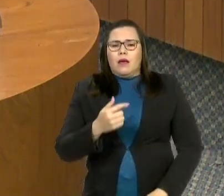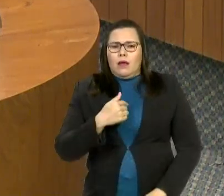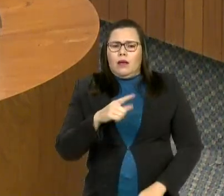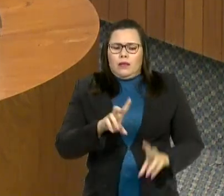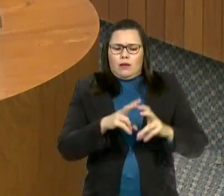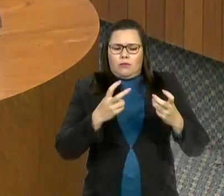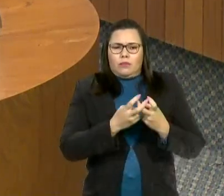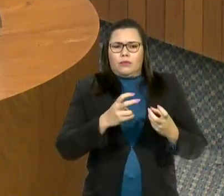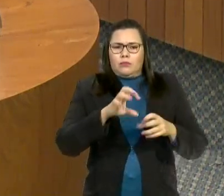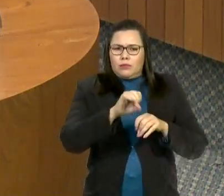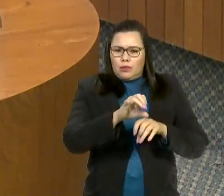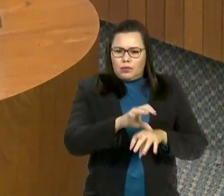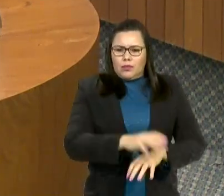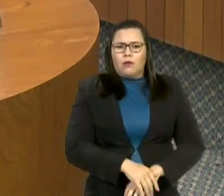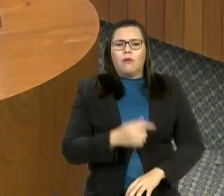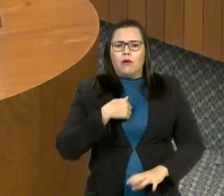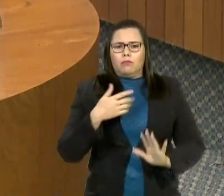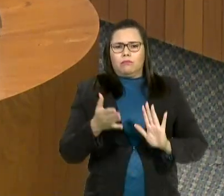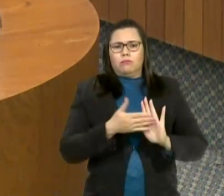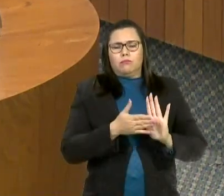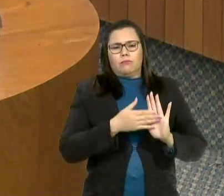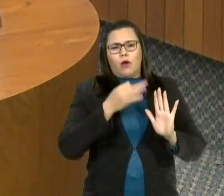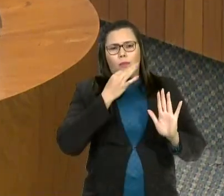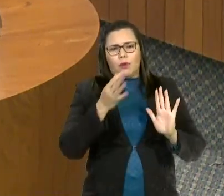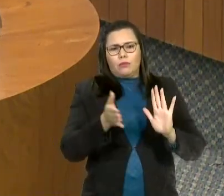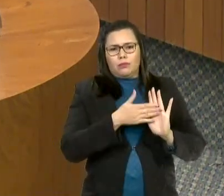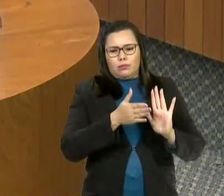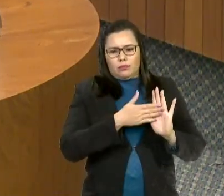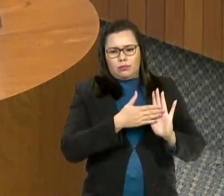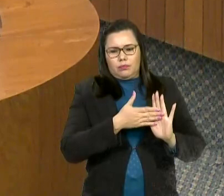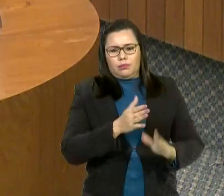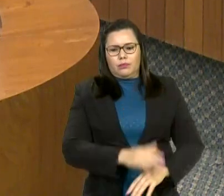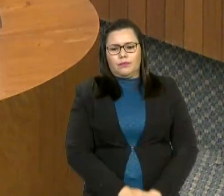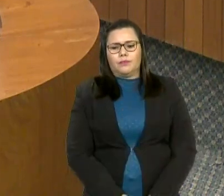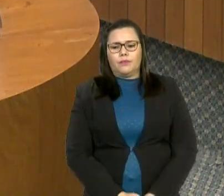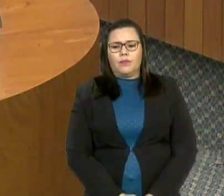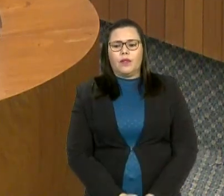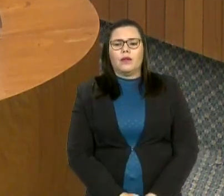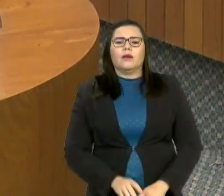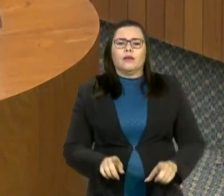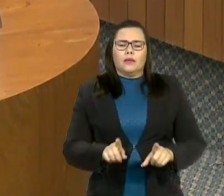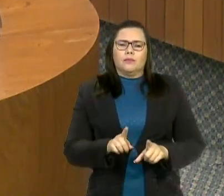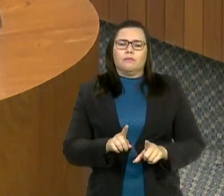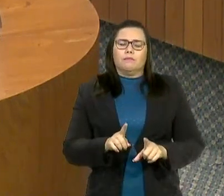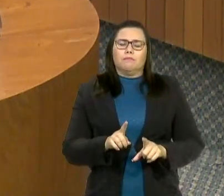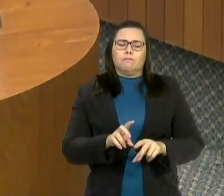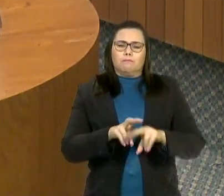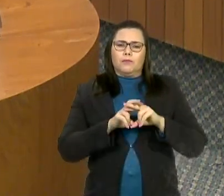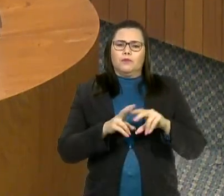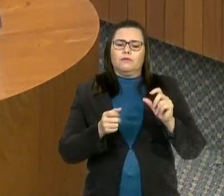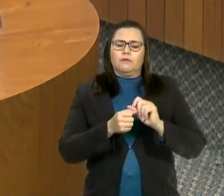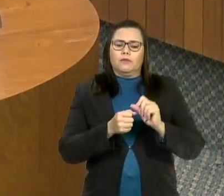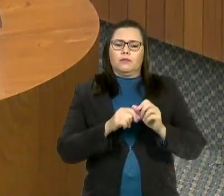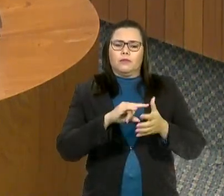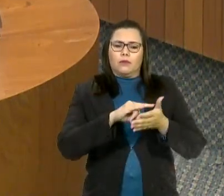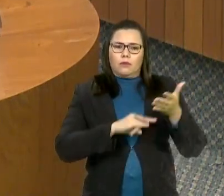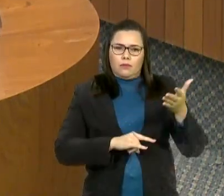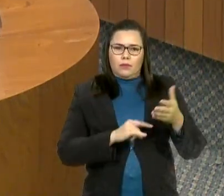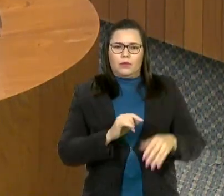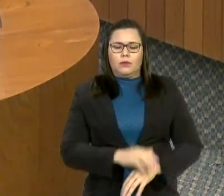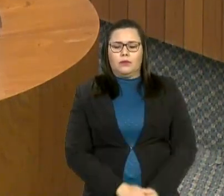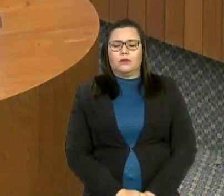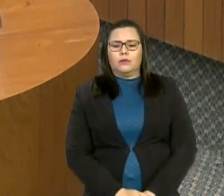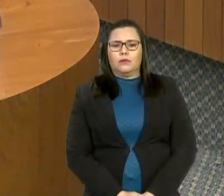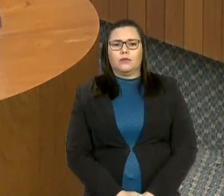alguns encaminhamentos, dentre eles buscar essas informações para que o Legislativo possa agir de forma objetiva. E quero socializar